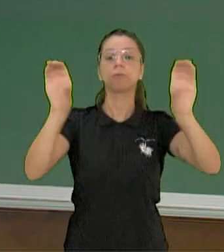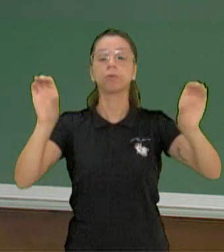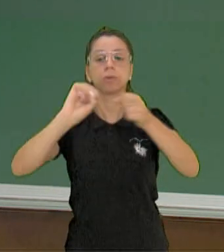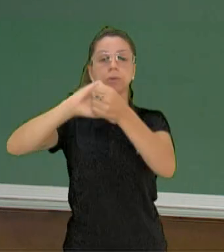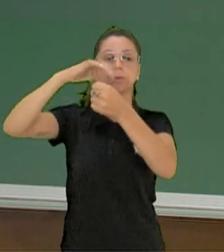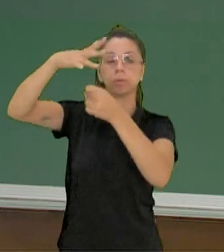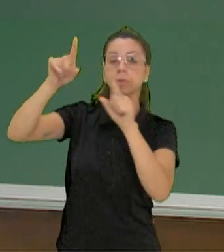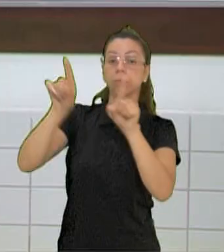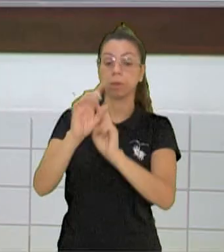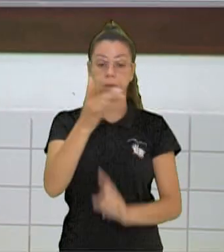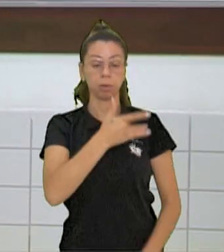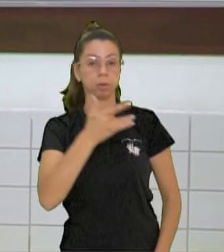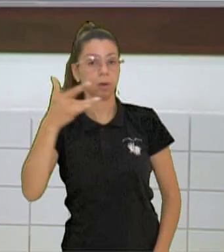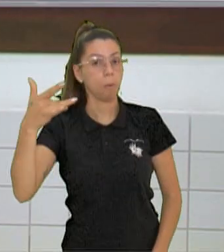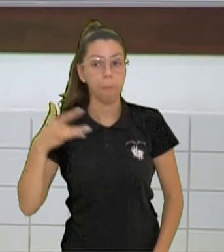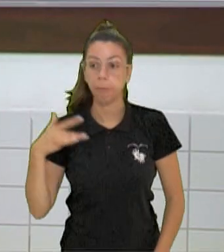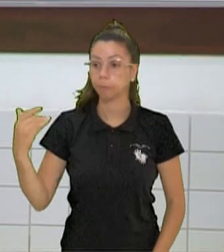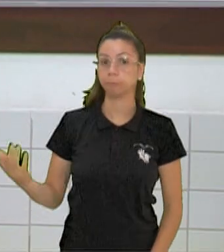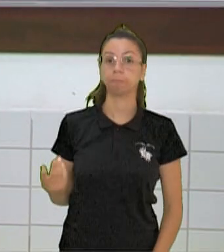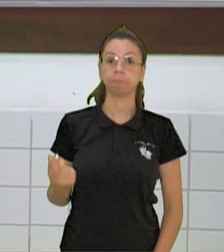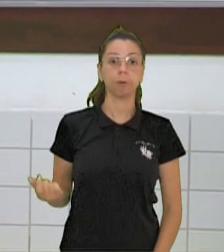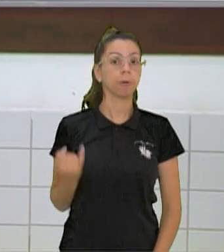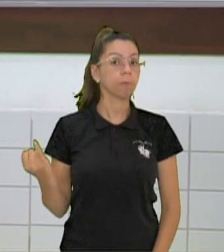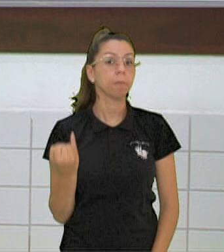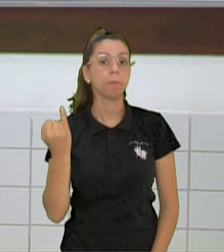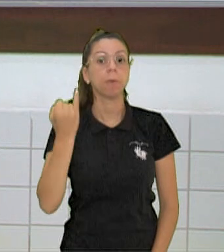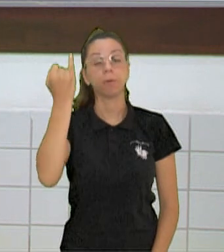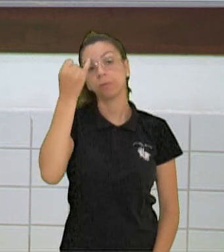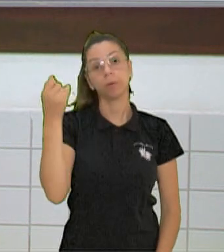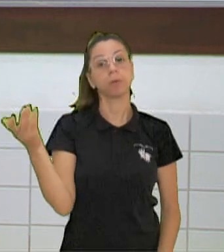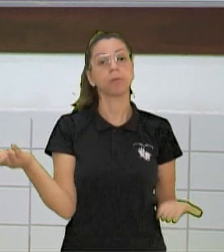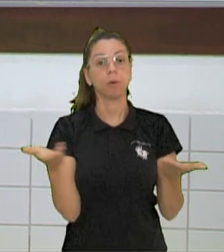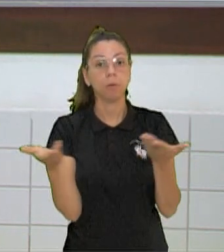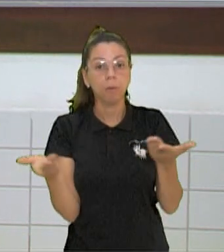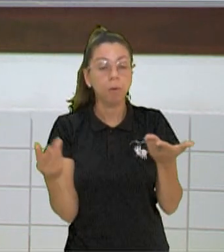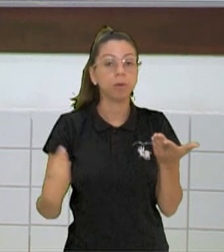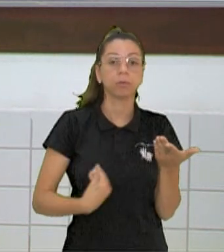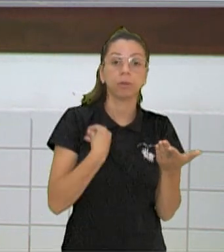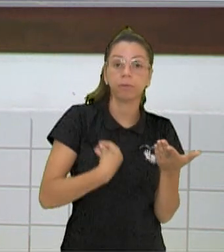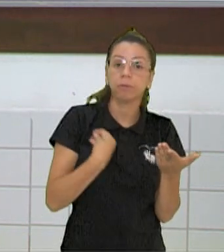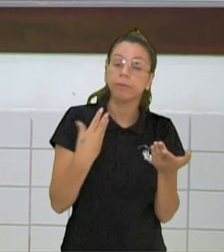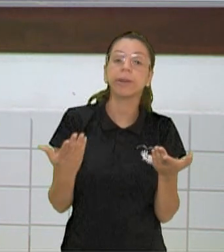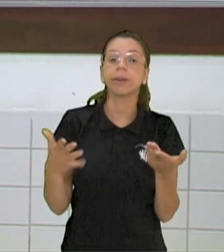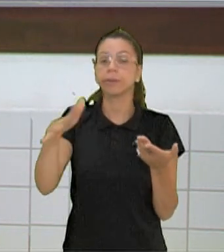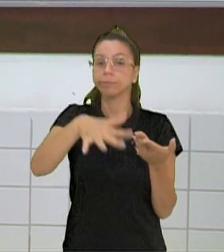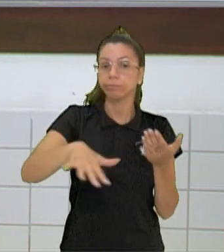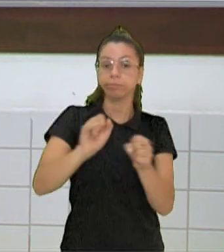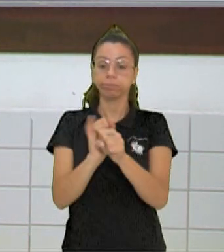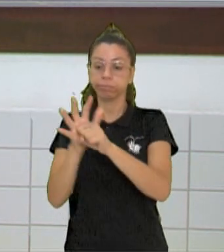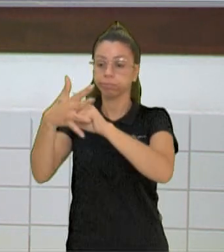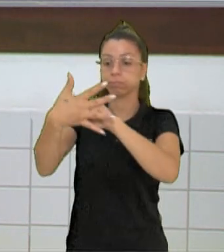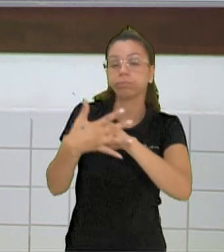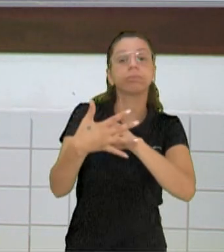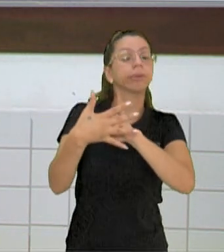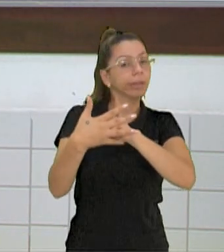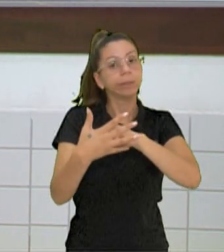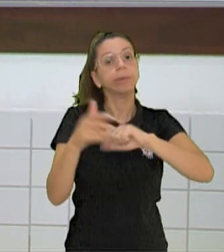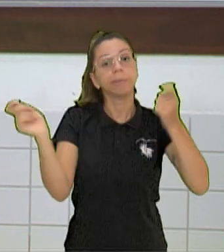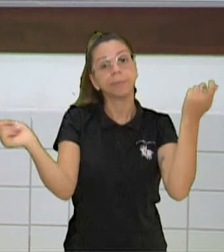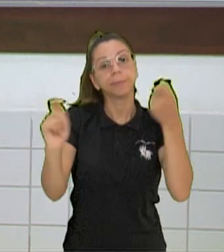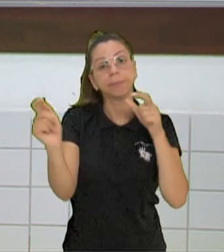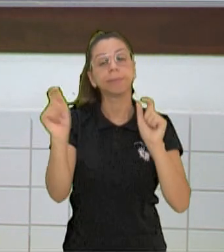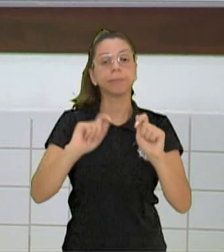Na área da saúde, importantíssimo, principalmente o que a gente está vivendo, né? Cenário de pandemia, muitas vezes a gente precisa